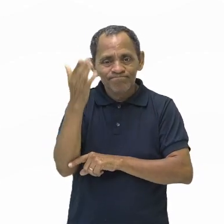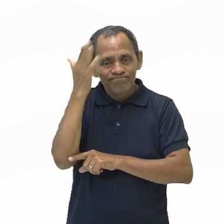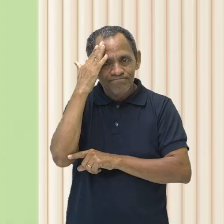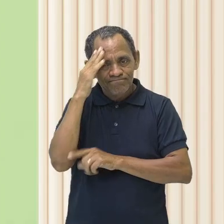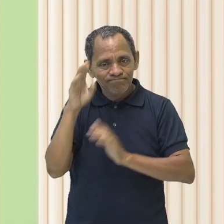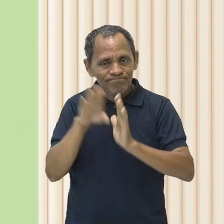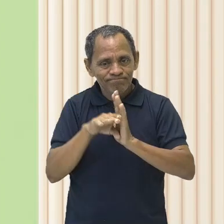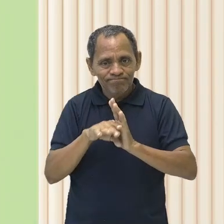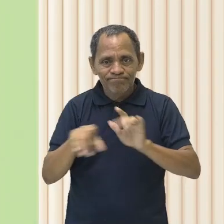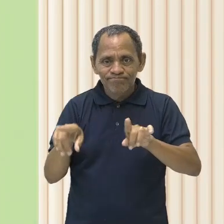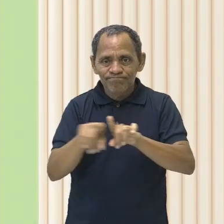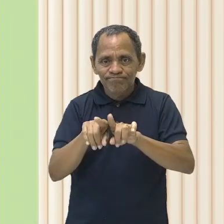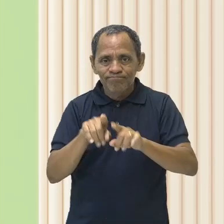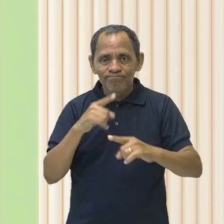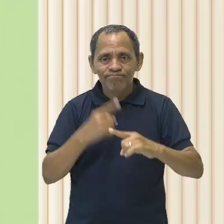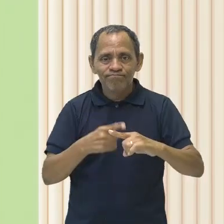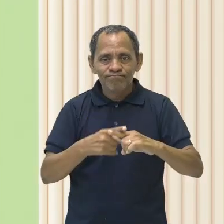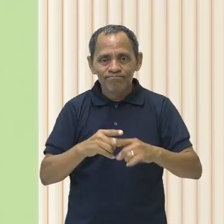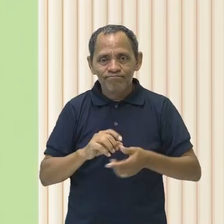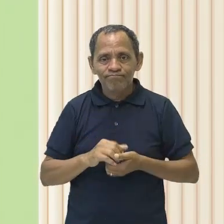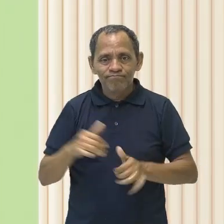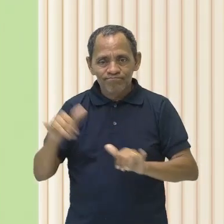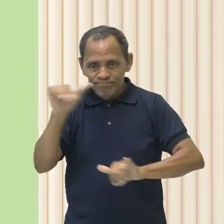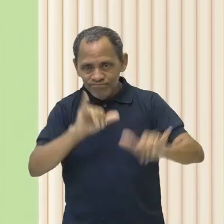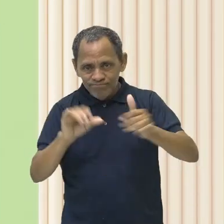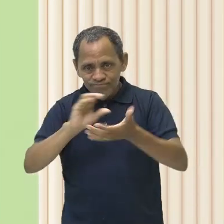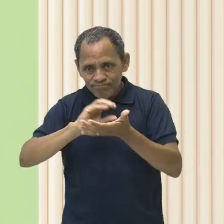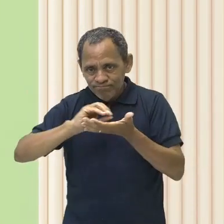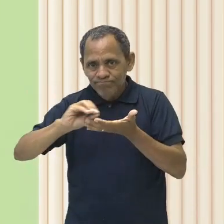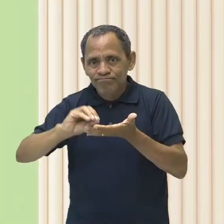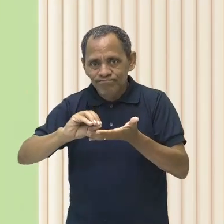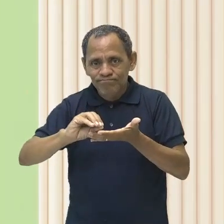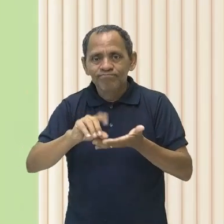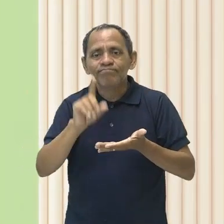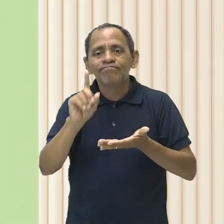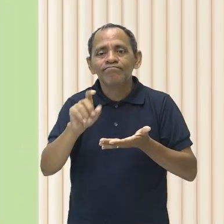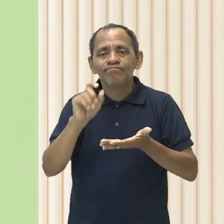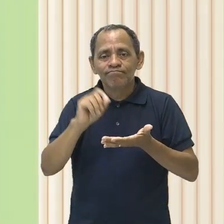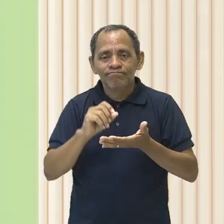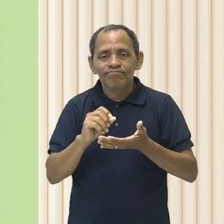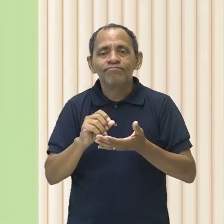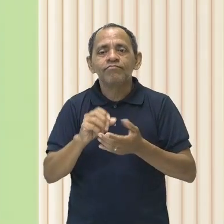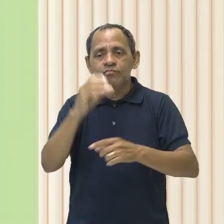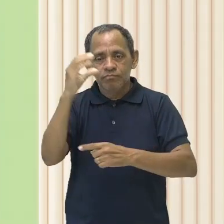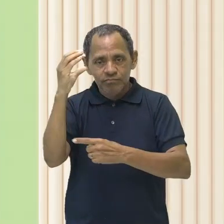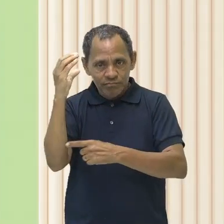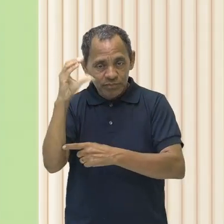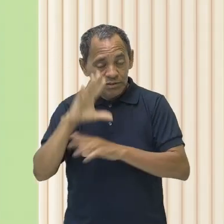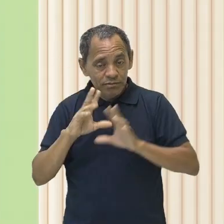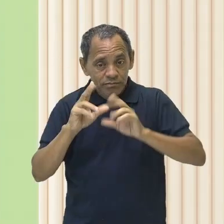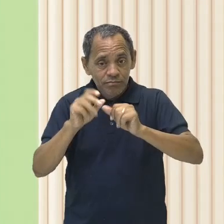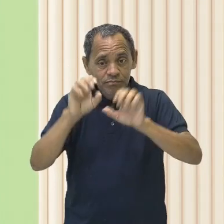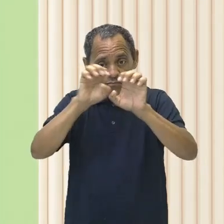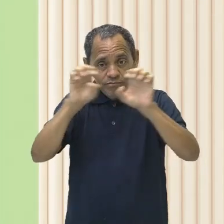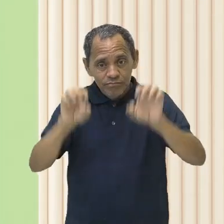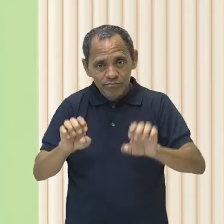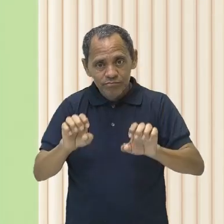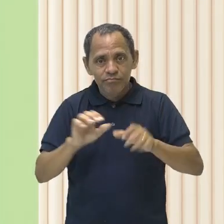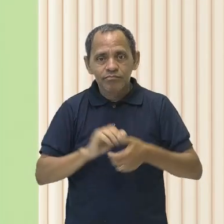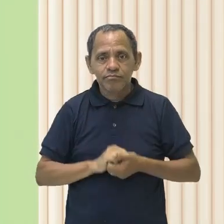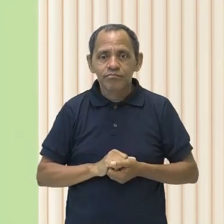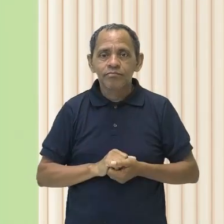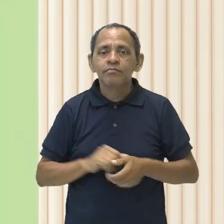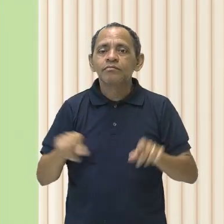conceitos, tanto da química orgânica, que é onde nós temos carbonos em todas as estruturas, tá?